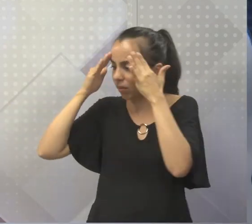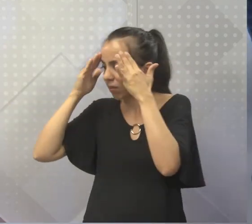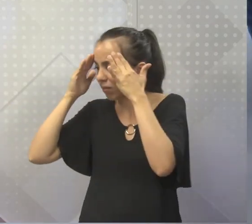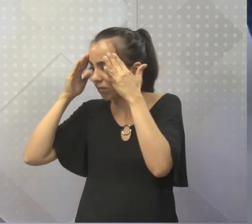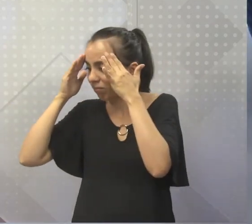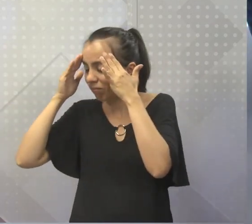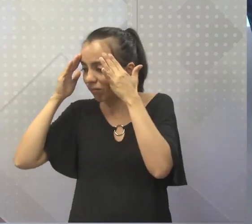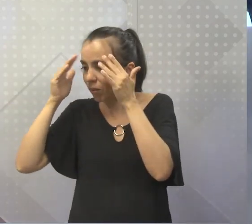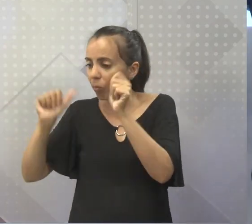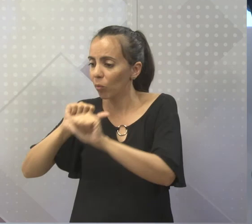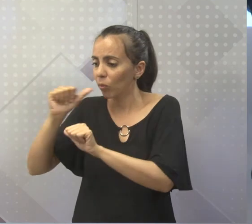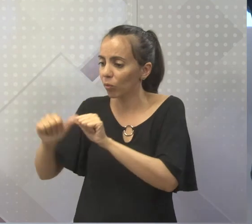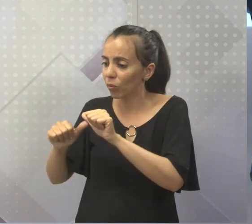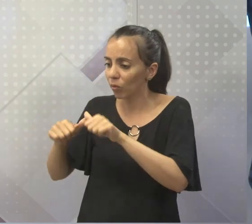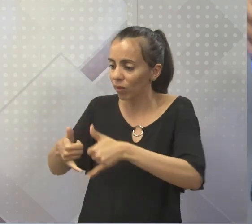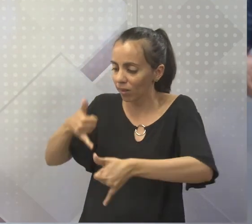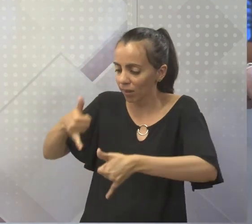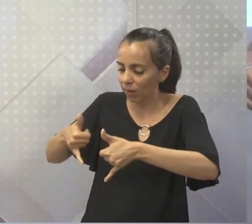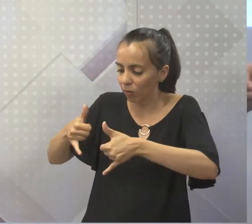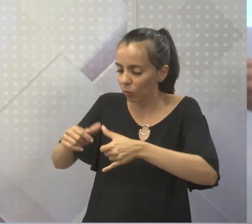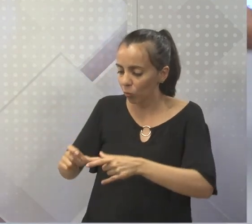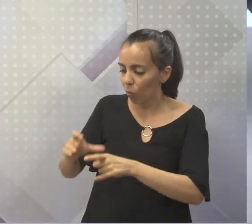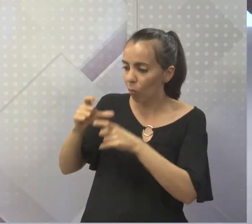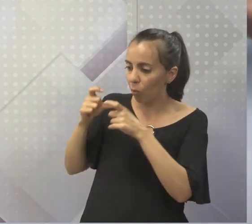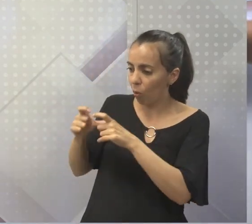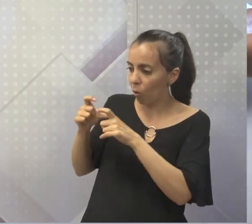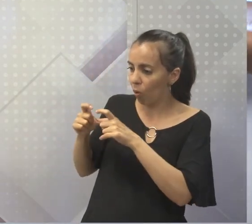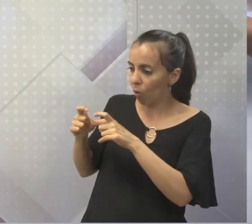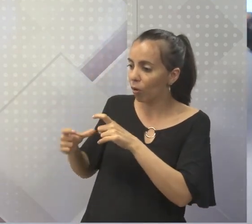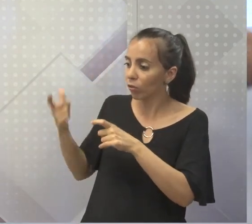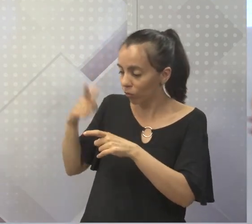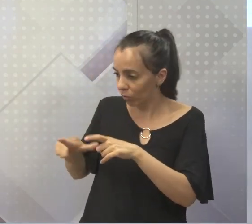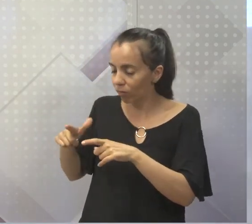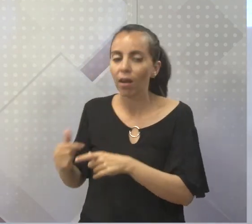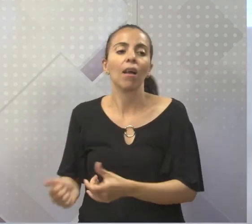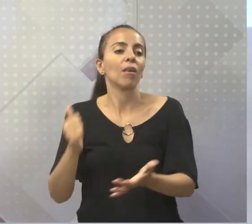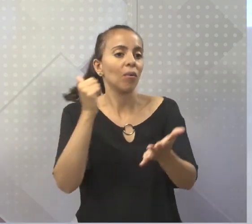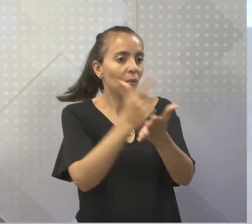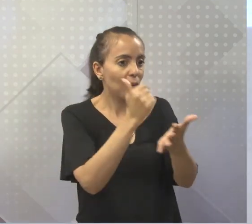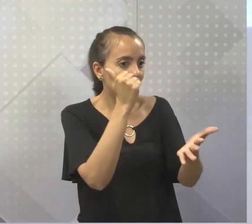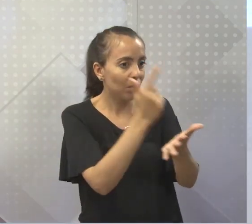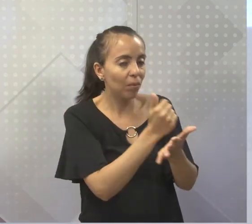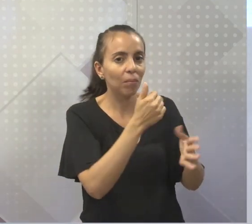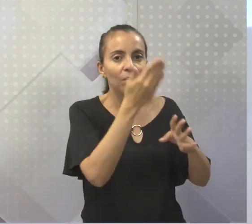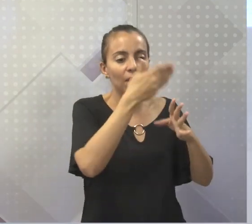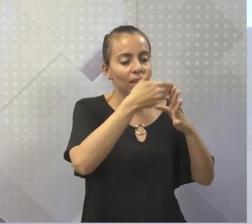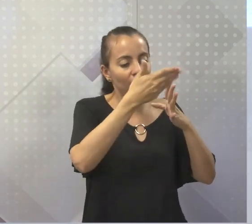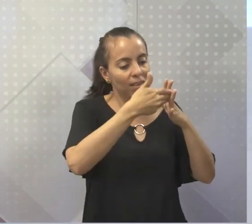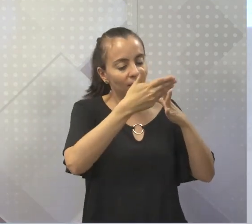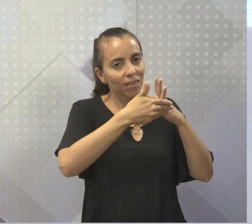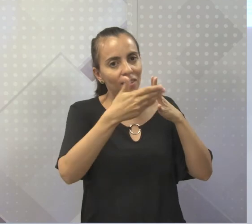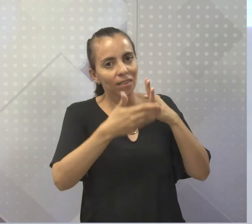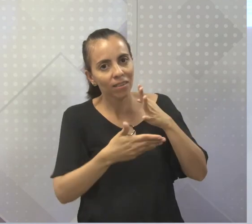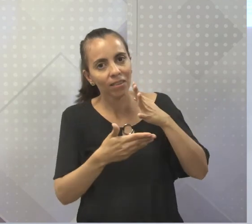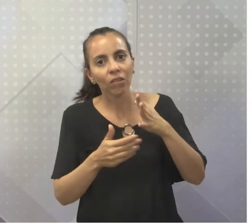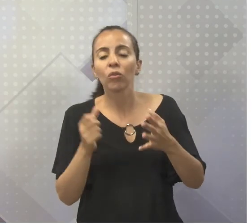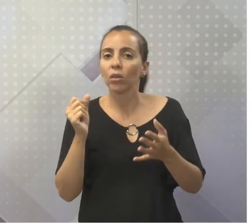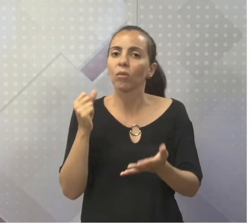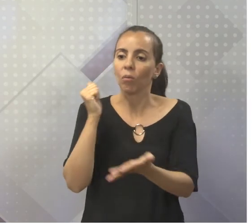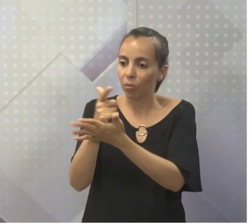primo Silva Ai meu Deus para que eu dei aí vai atrás compra mais em 10 prestações essa o Deus falência